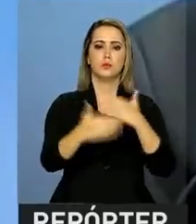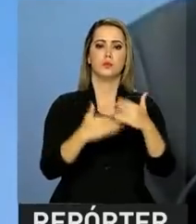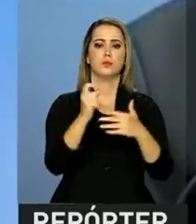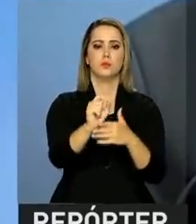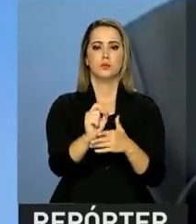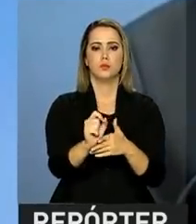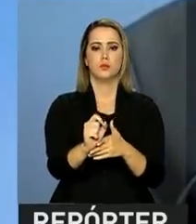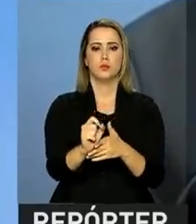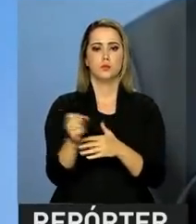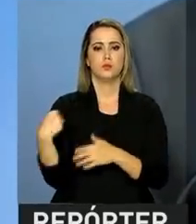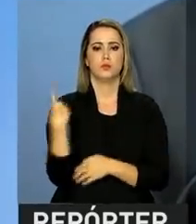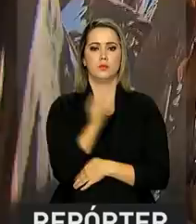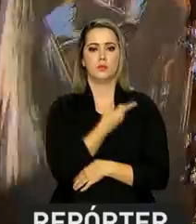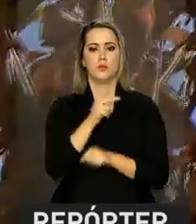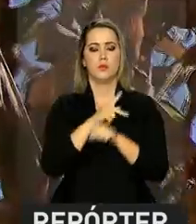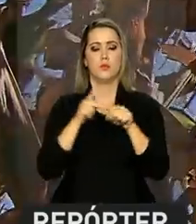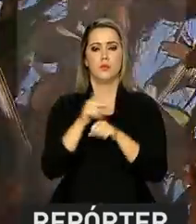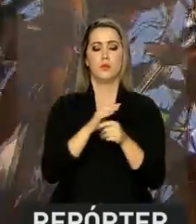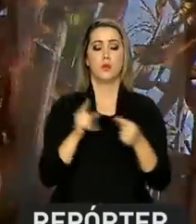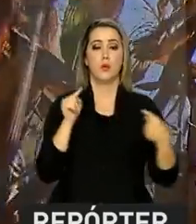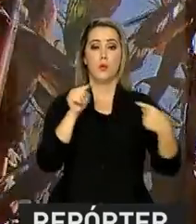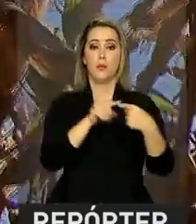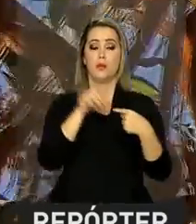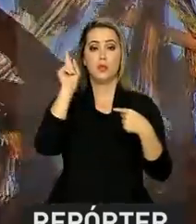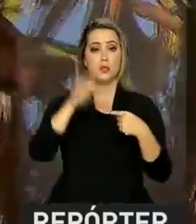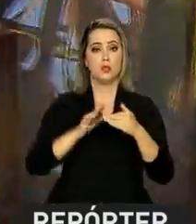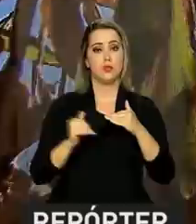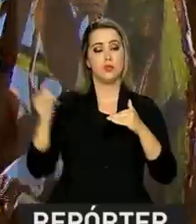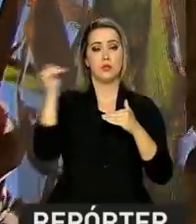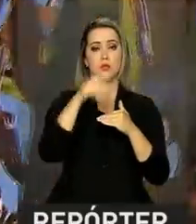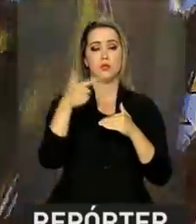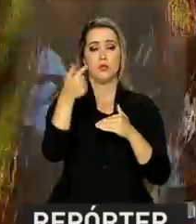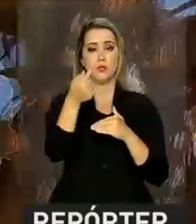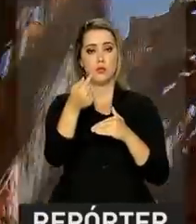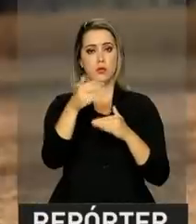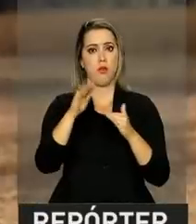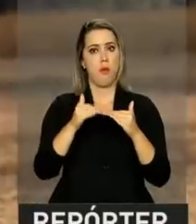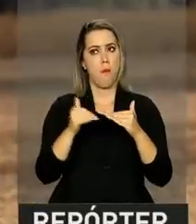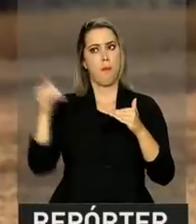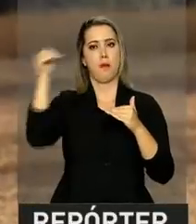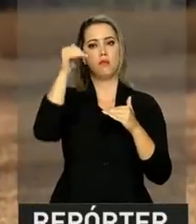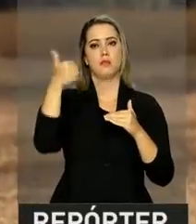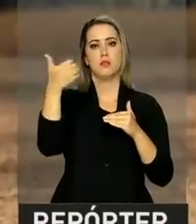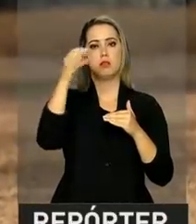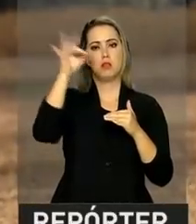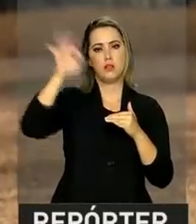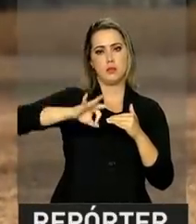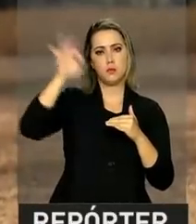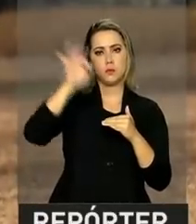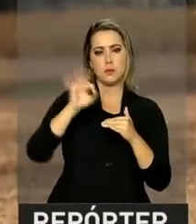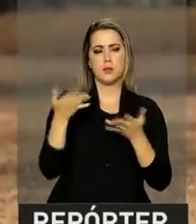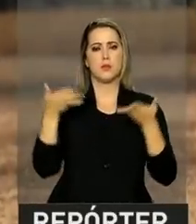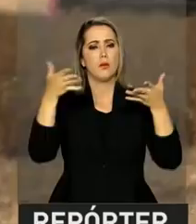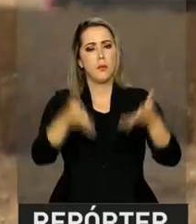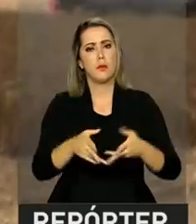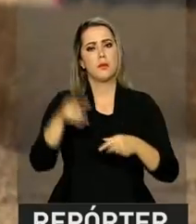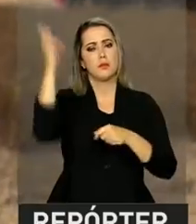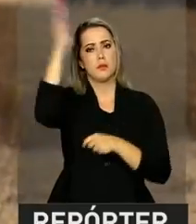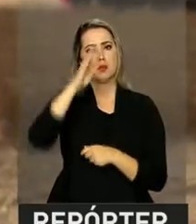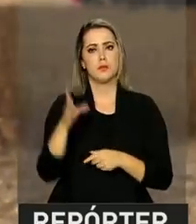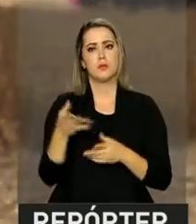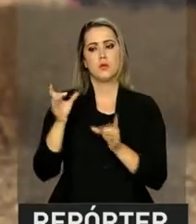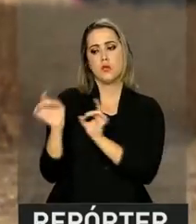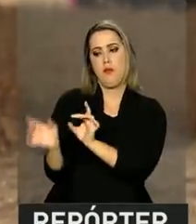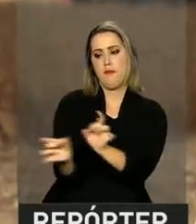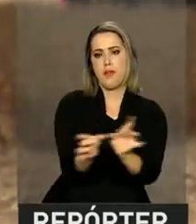desenvolvimento para o nosso país. A meta é aumentar de cerca de 7 para 10% a participação do Brasil no